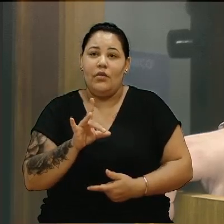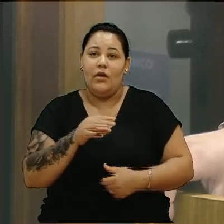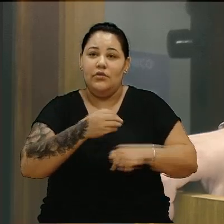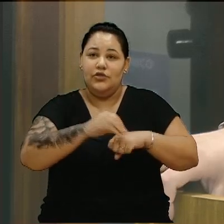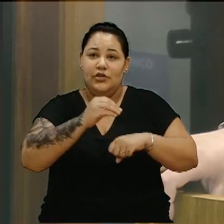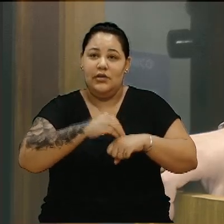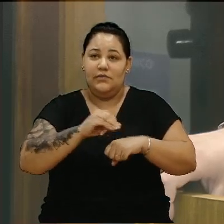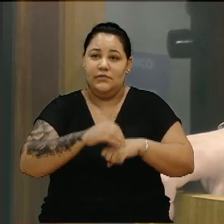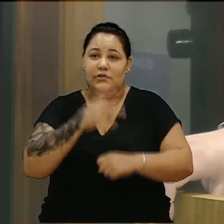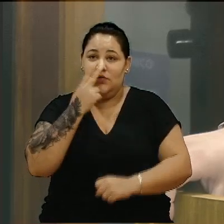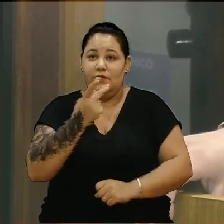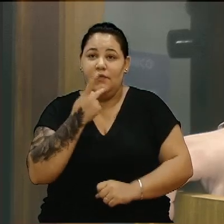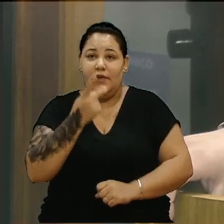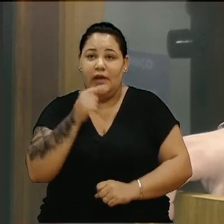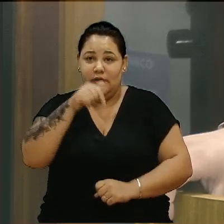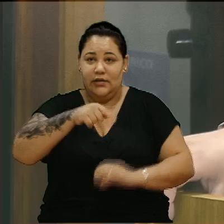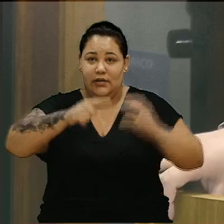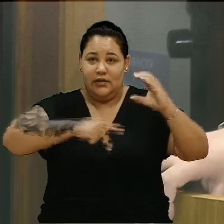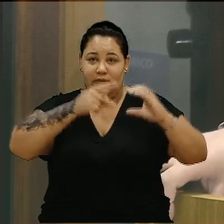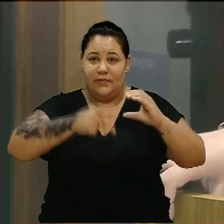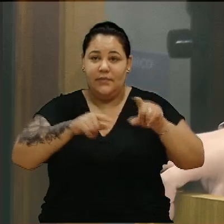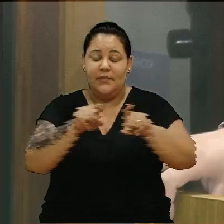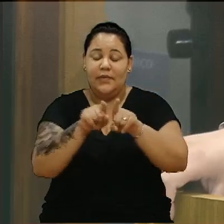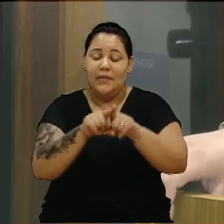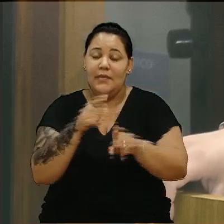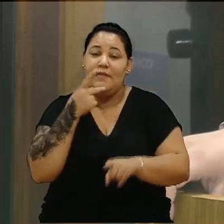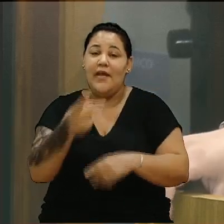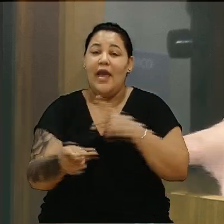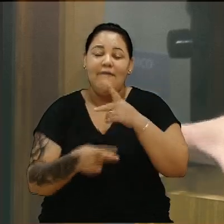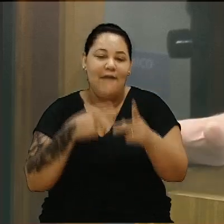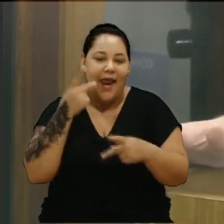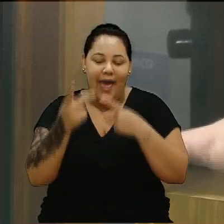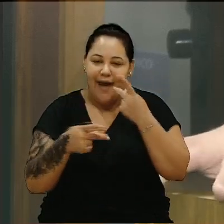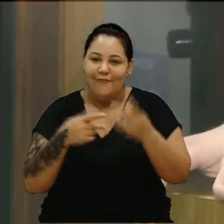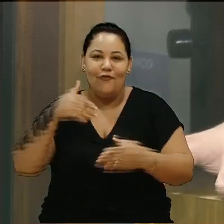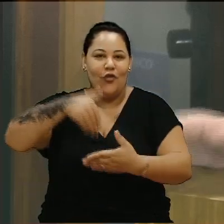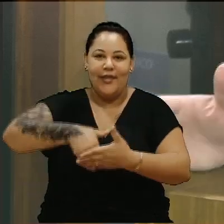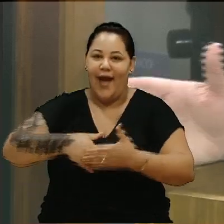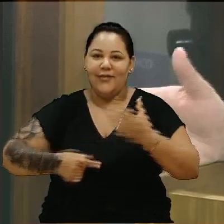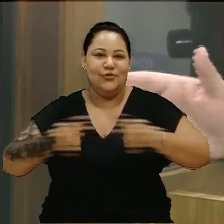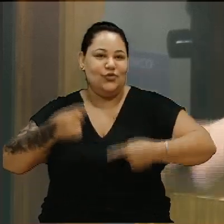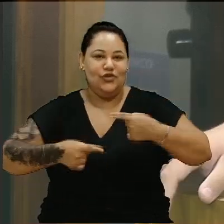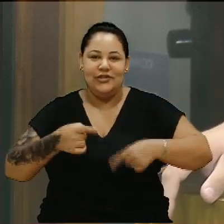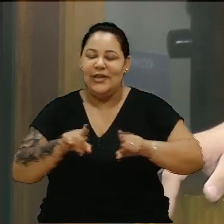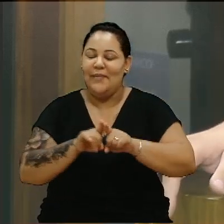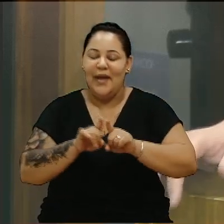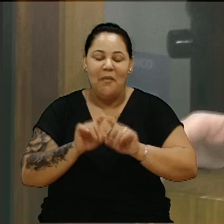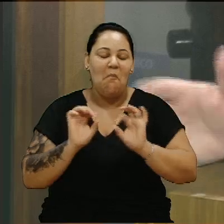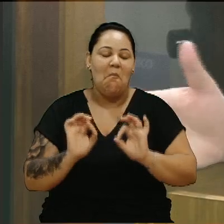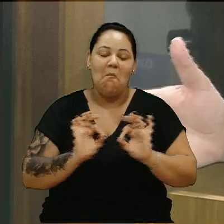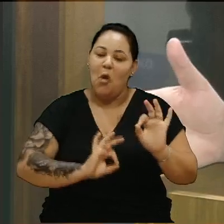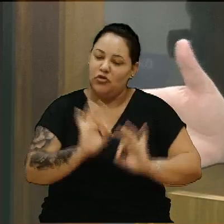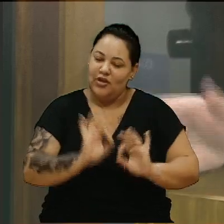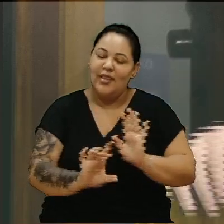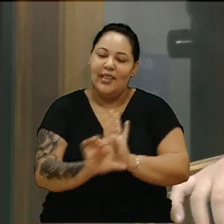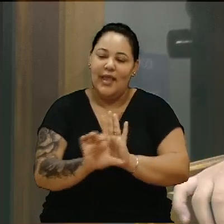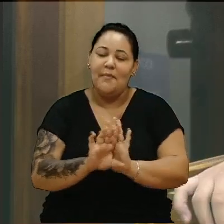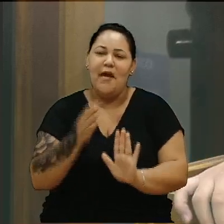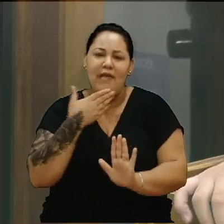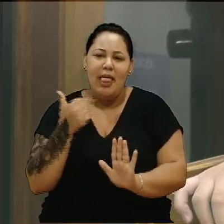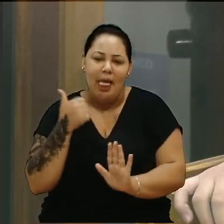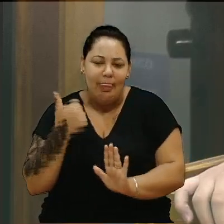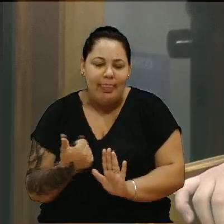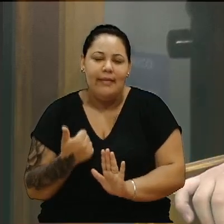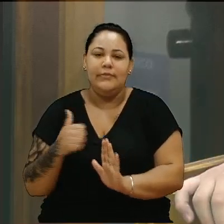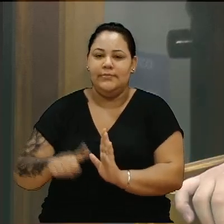foi dito algumas vezes nesta casa, para falar, deliberar, votar, discutir projetos de lei em benefício da sociedade